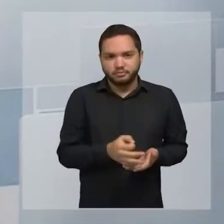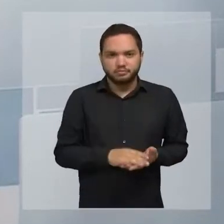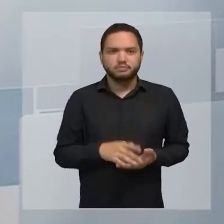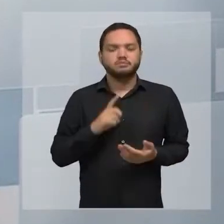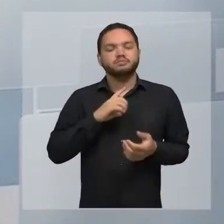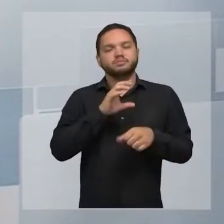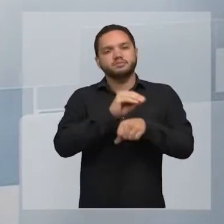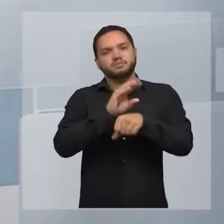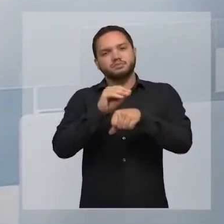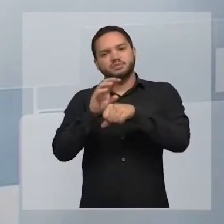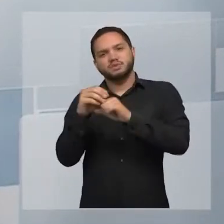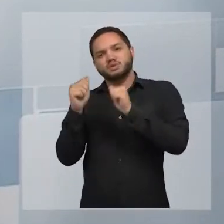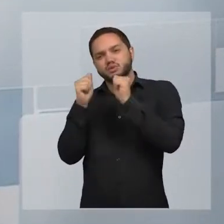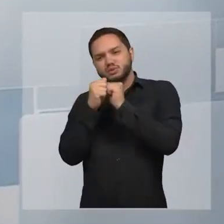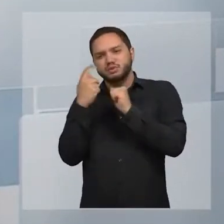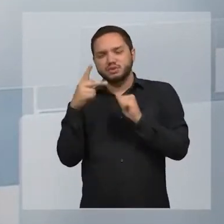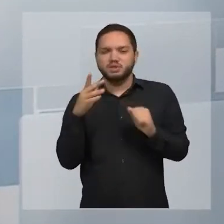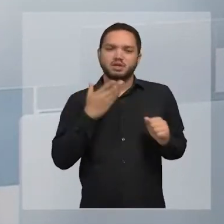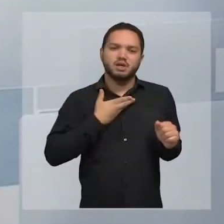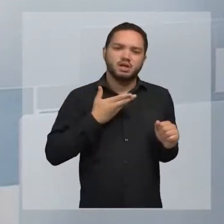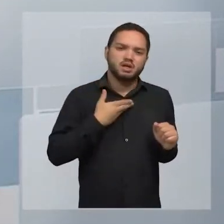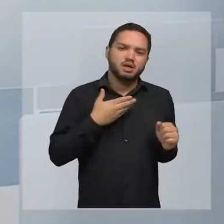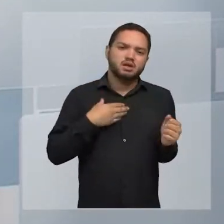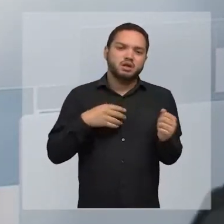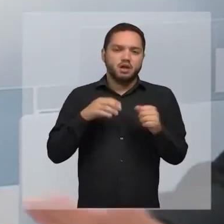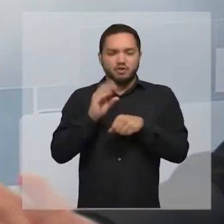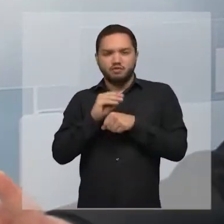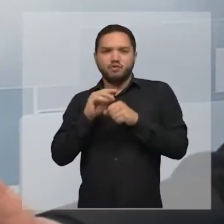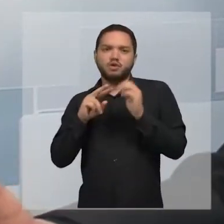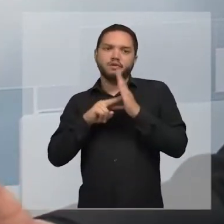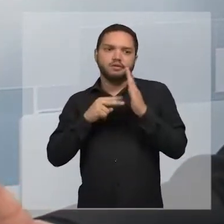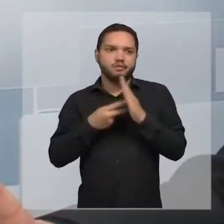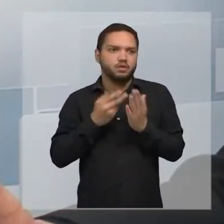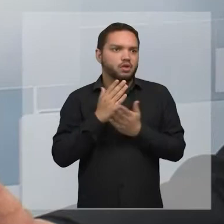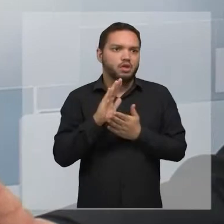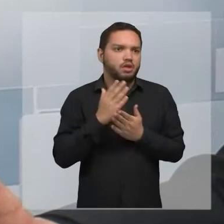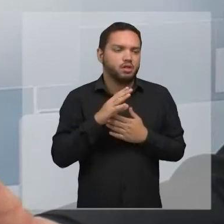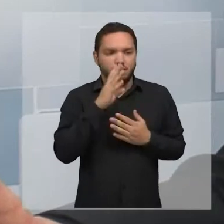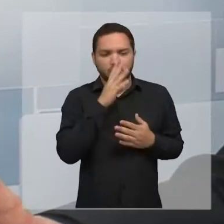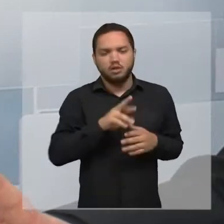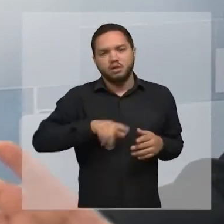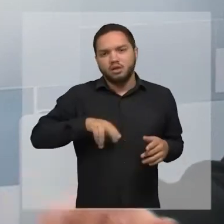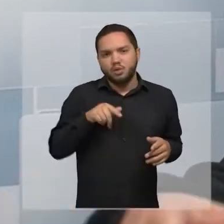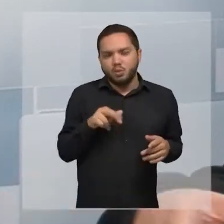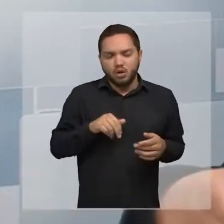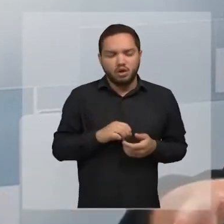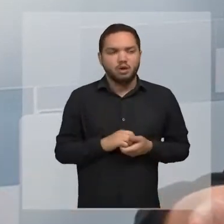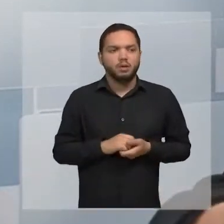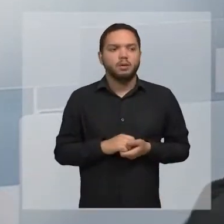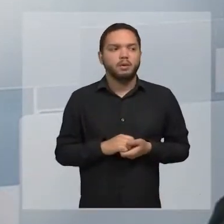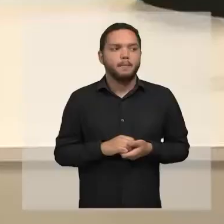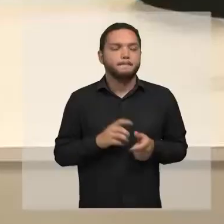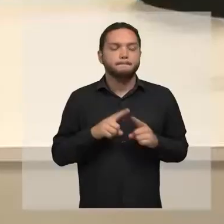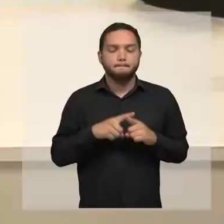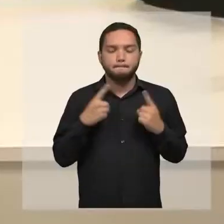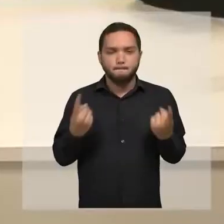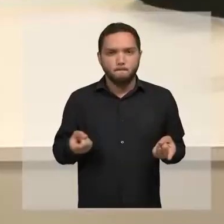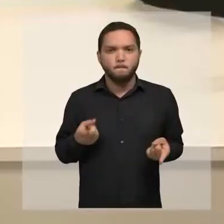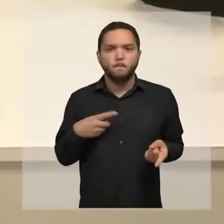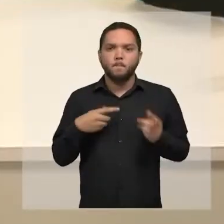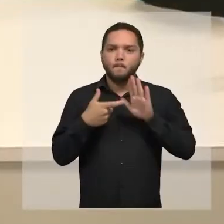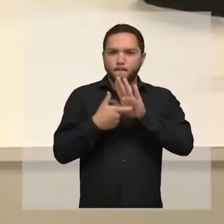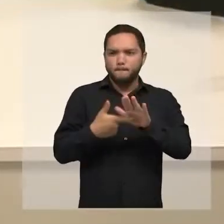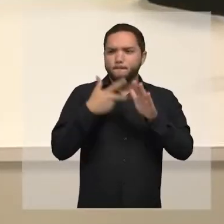avaliação, fotos de pessoas próximas dele. Não que as fotos querem dizer que... não é uma prova física de que